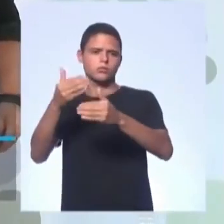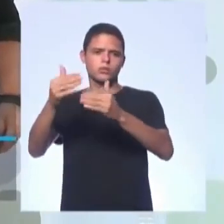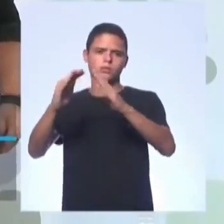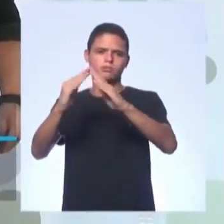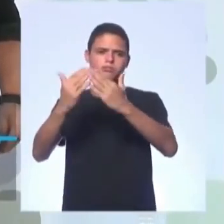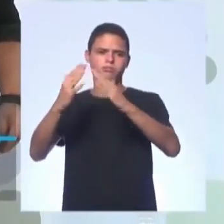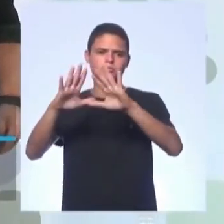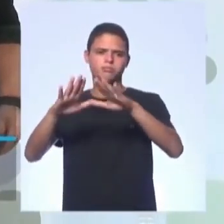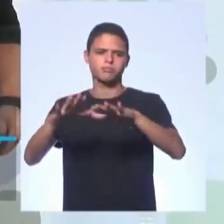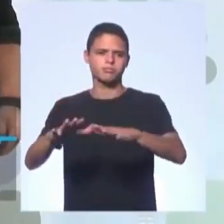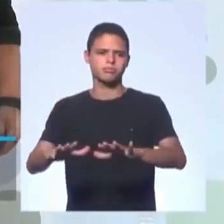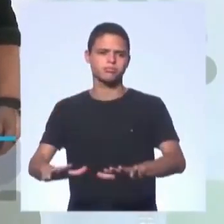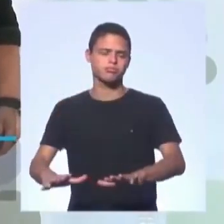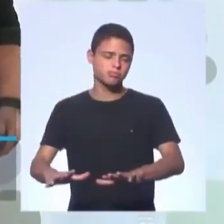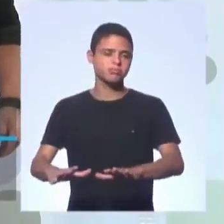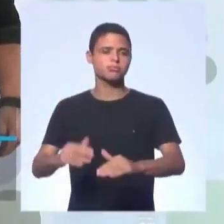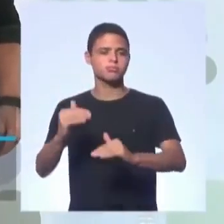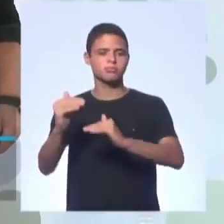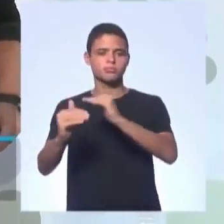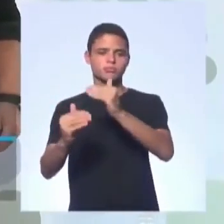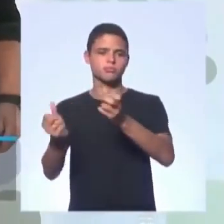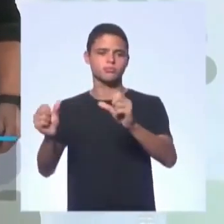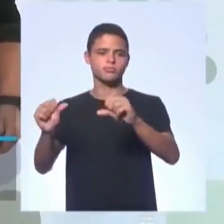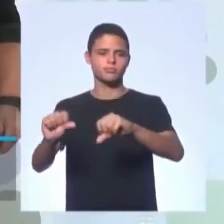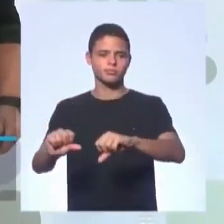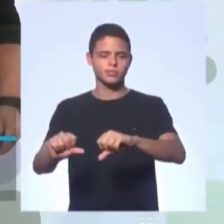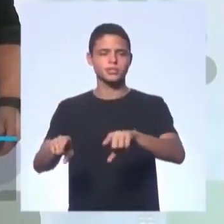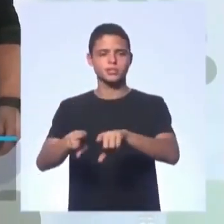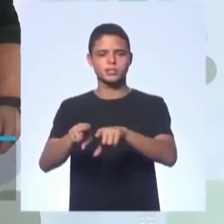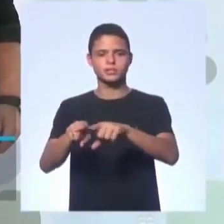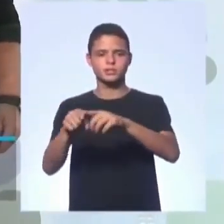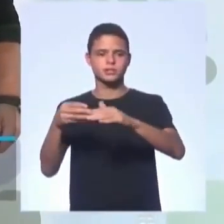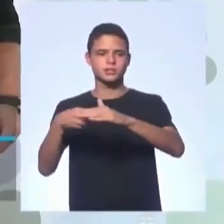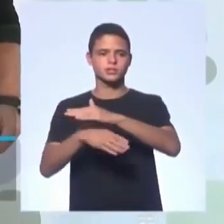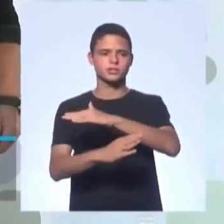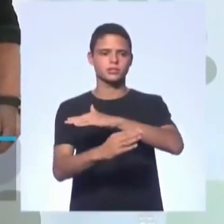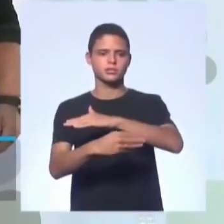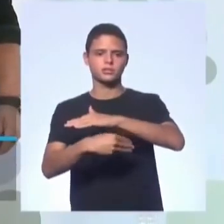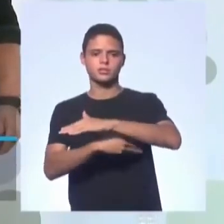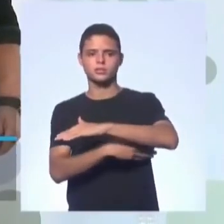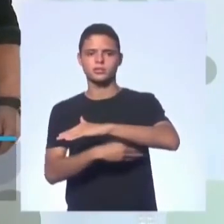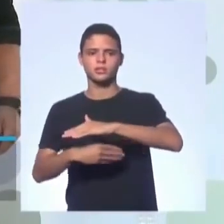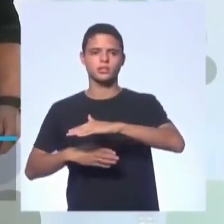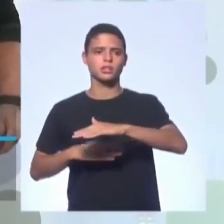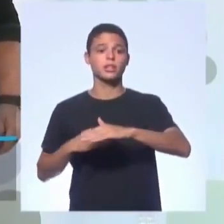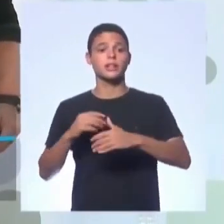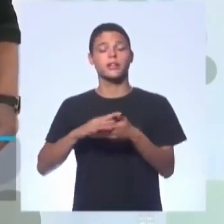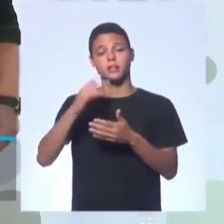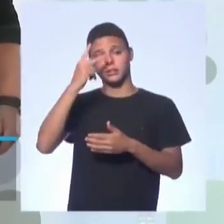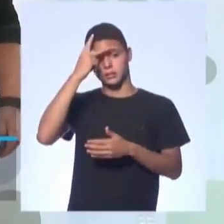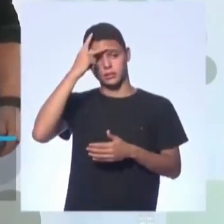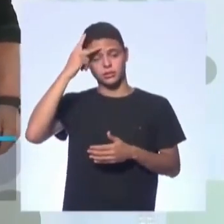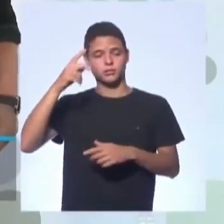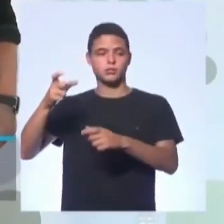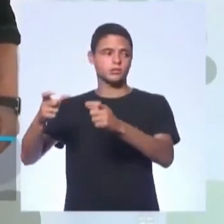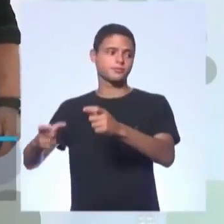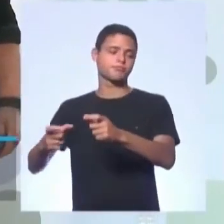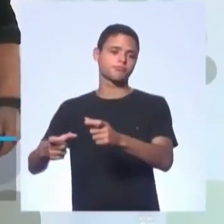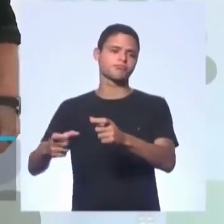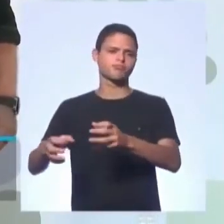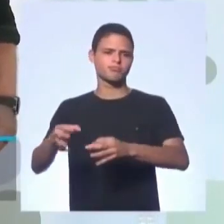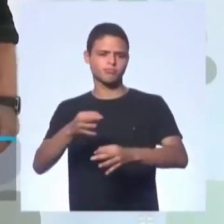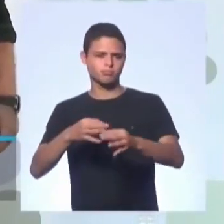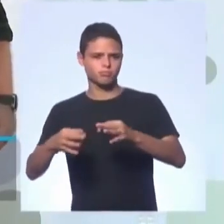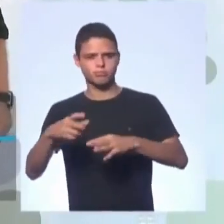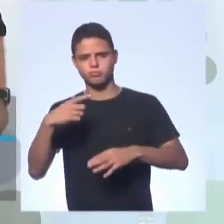tendo problemas, né, até por causa da migração das pessoas nessas cidades, que, logicamente, acaba, né, não sendo organizado